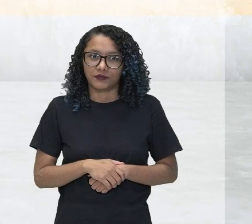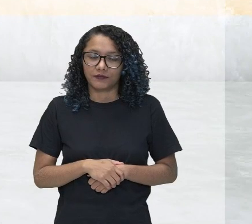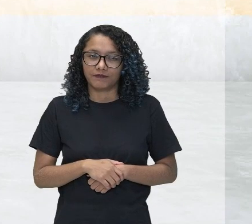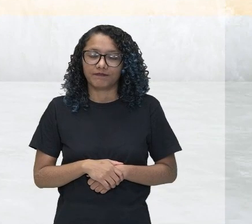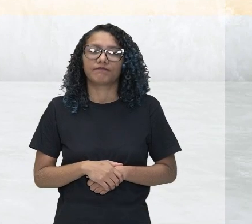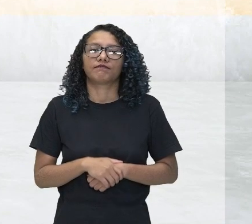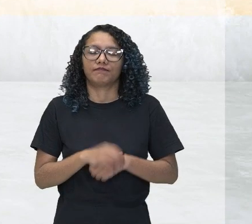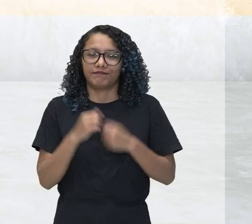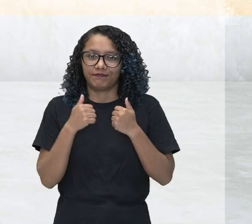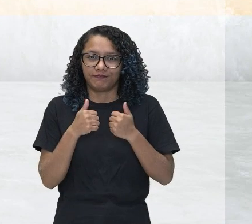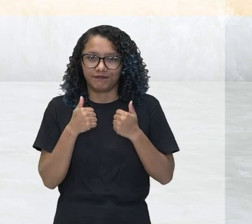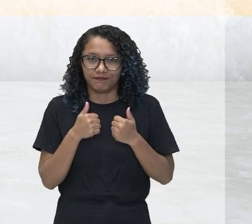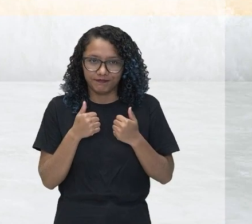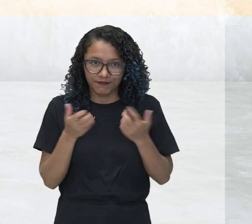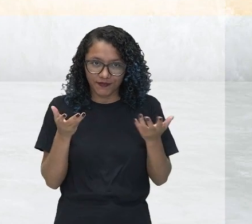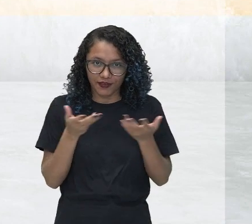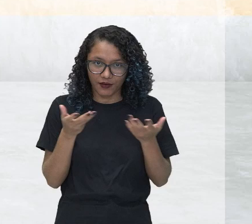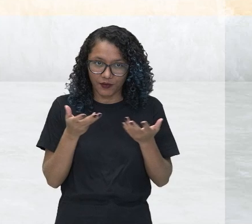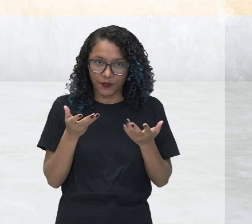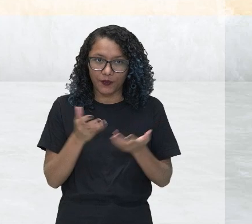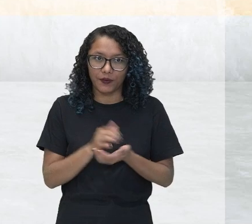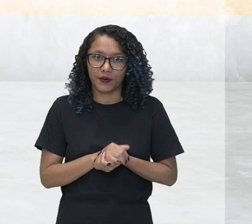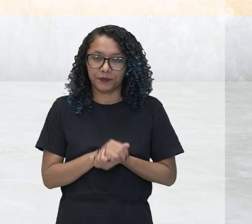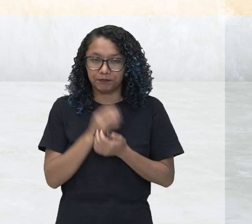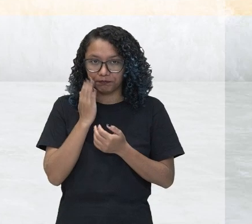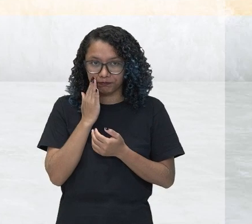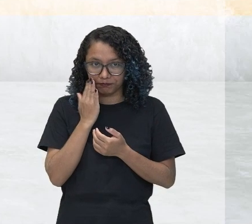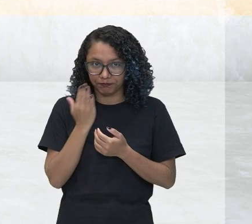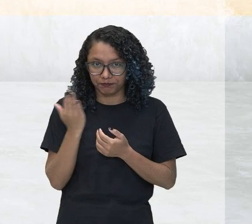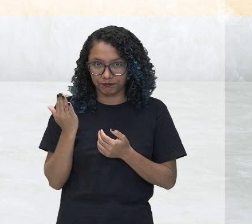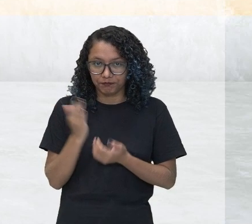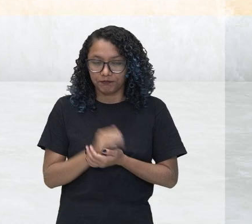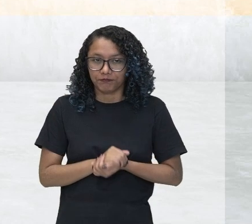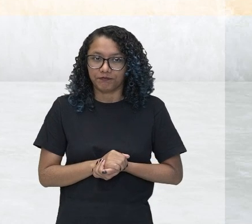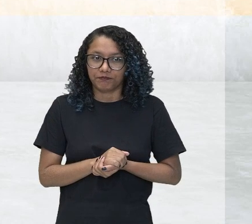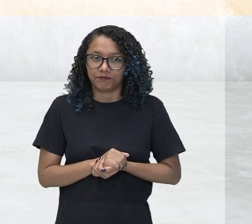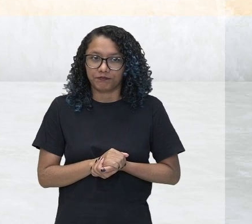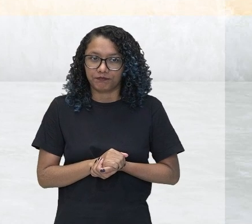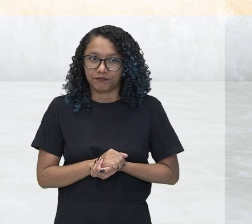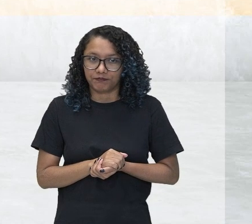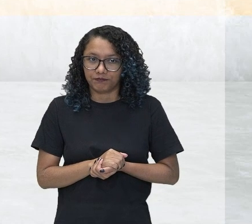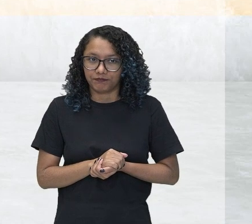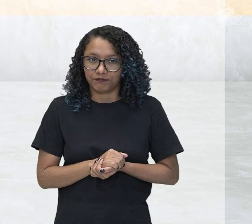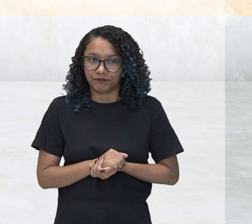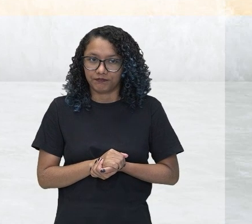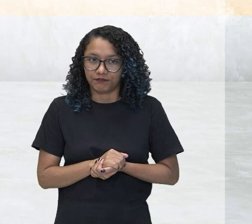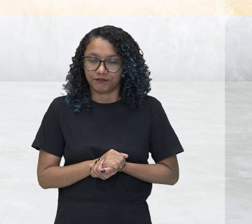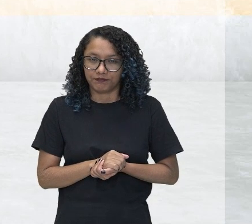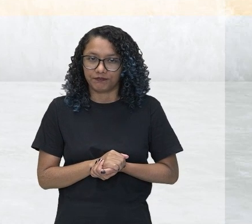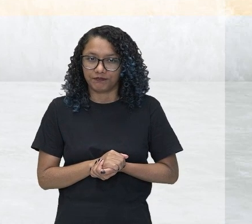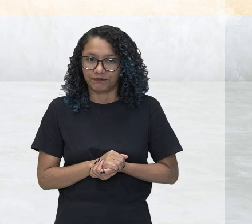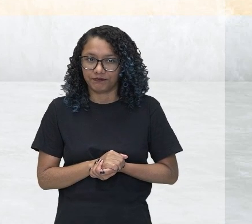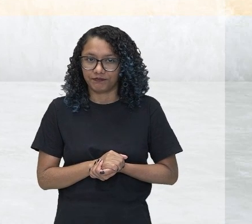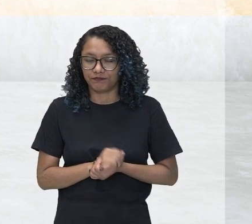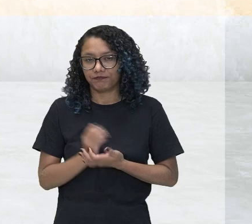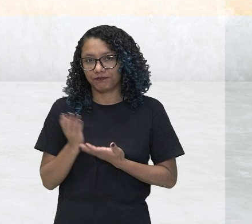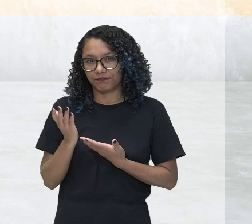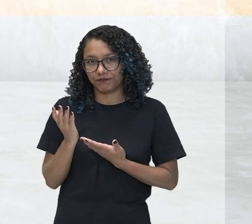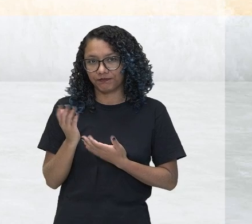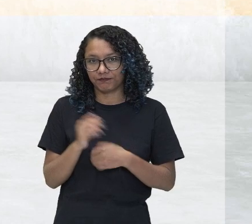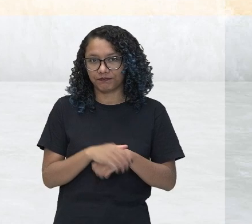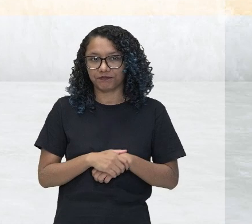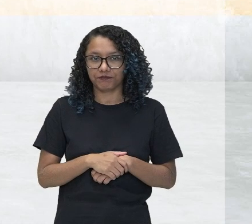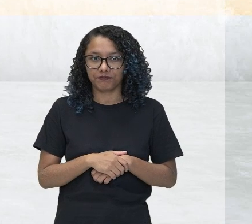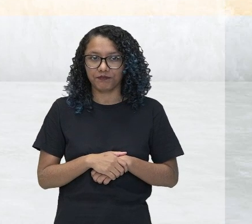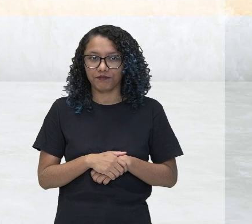Muito bem, pessoal, vamos então aqui observar aqui o nosso quadrozinho aqui que nós estamos apresentando para vocês, o início